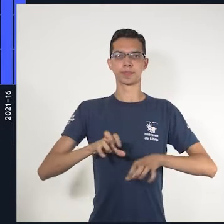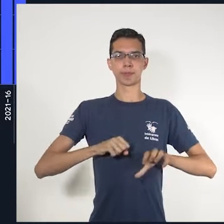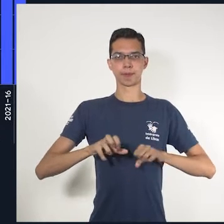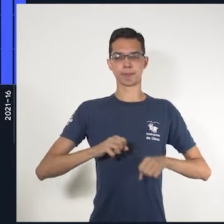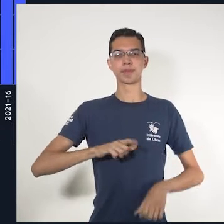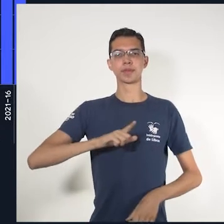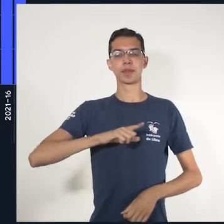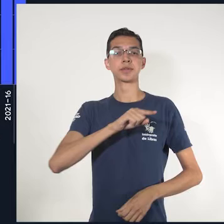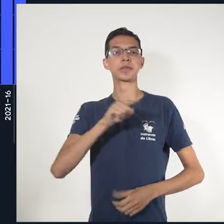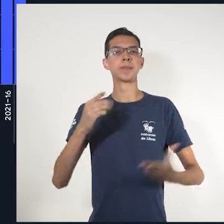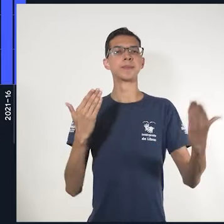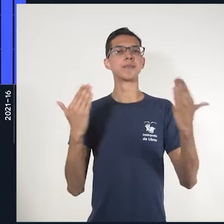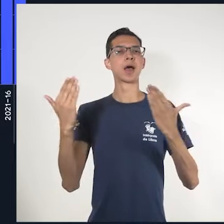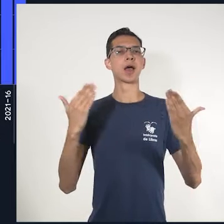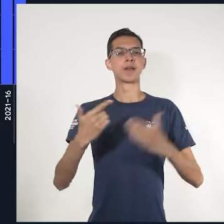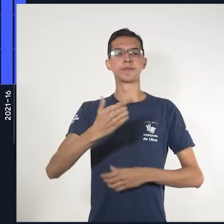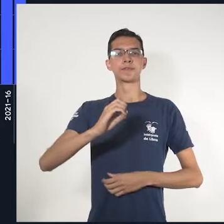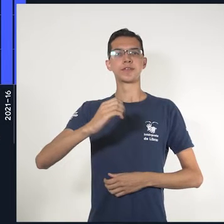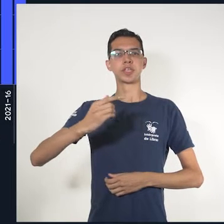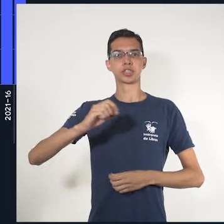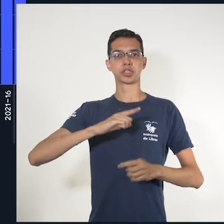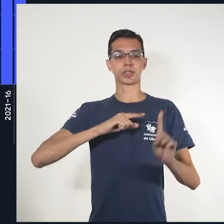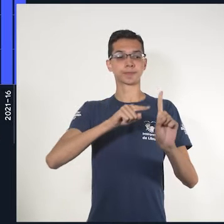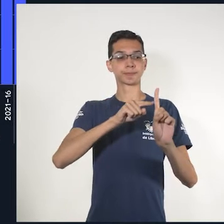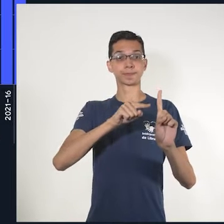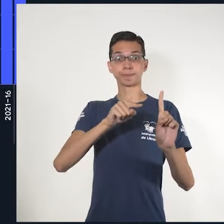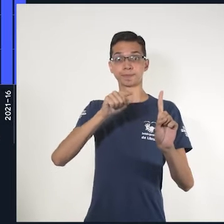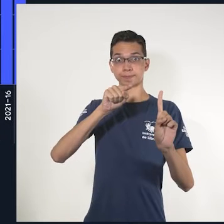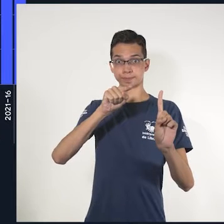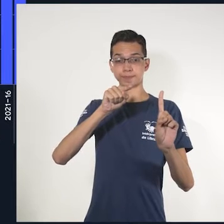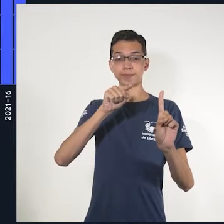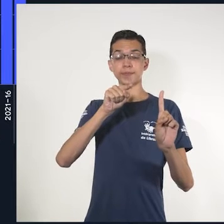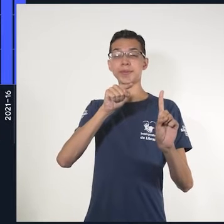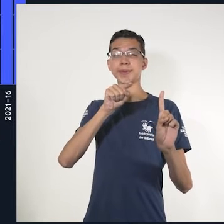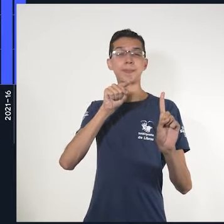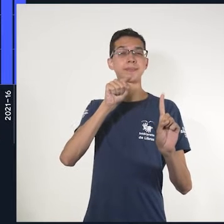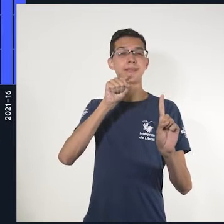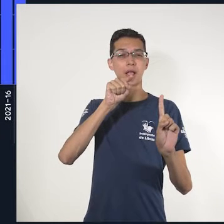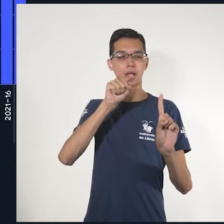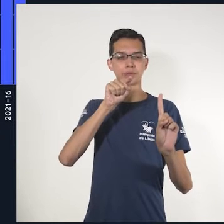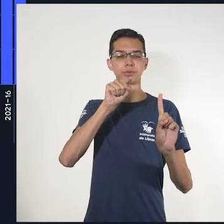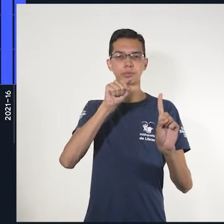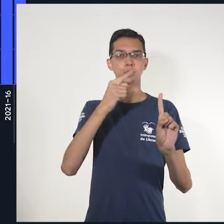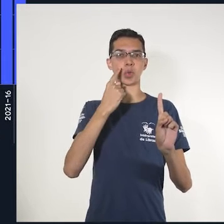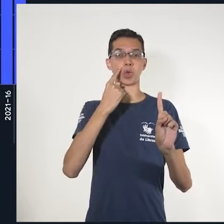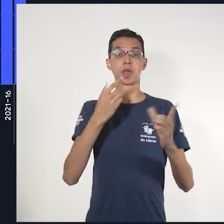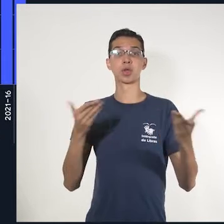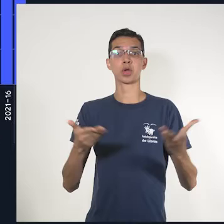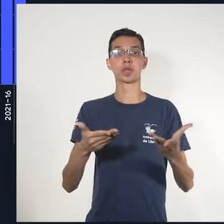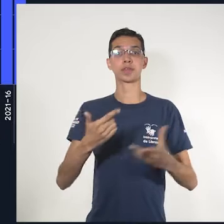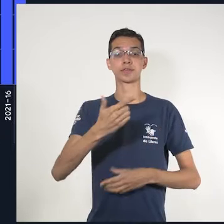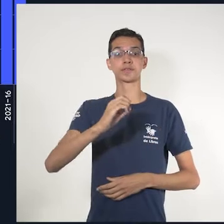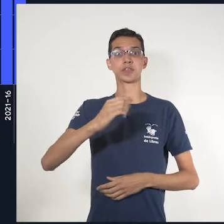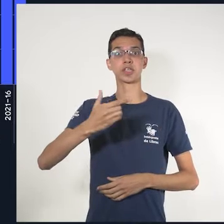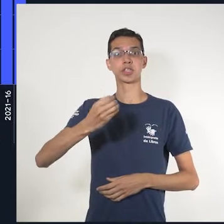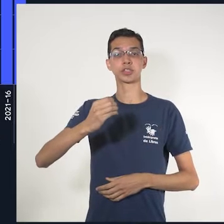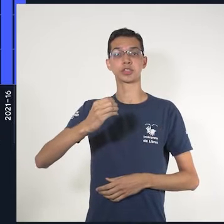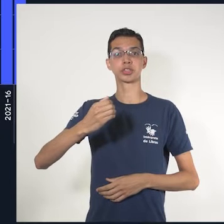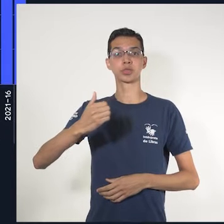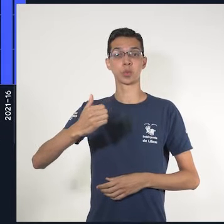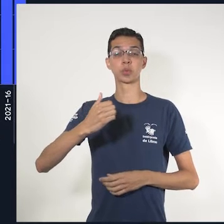comparar o pico de 2020 com o pico de 2021. Nós temos o dobro de casos